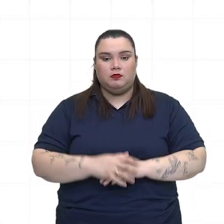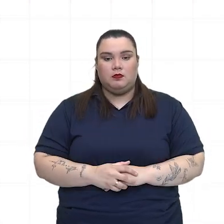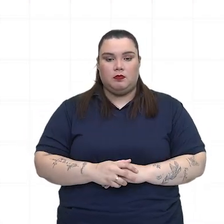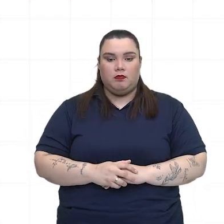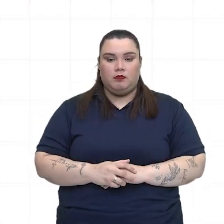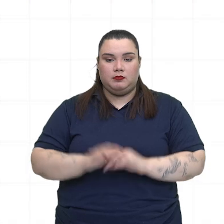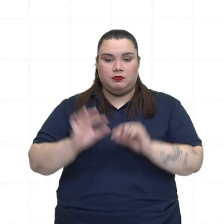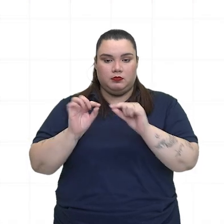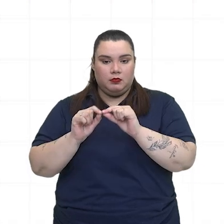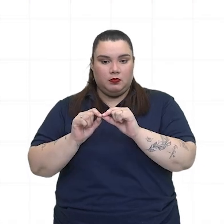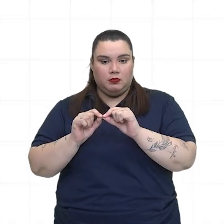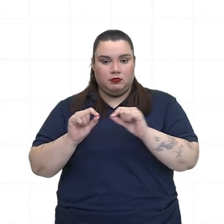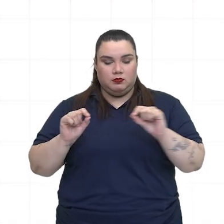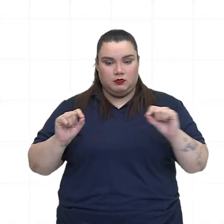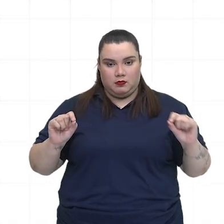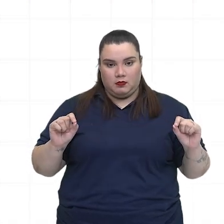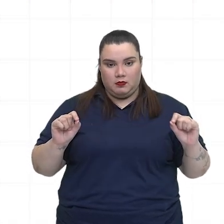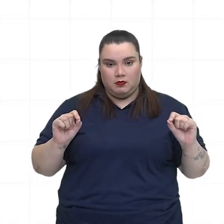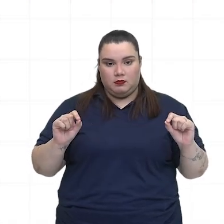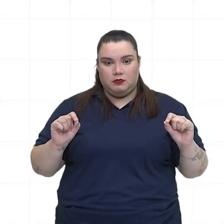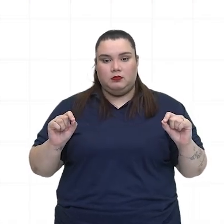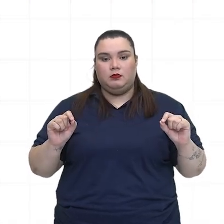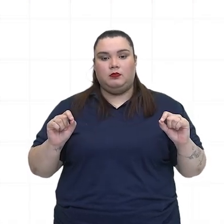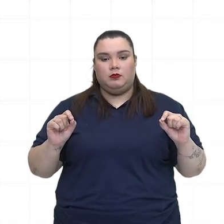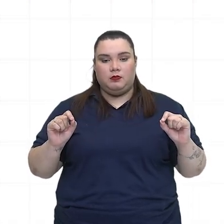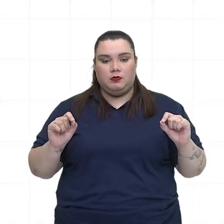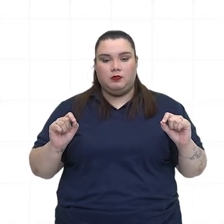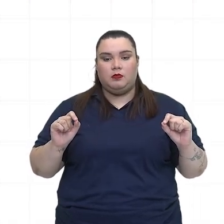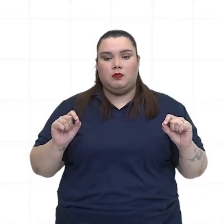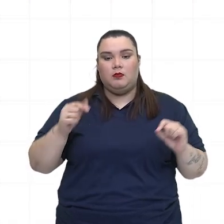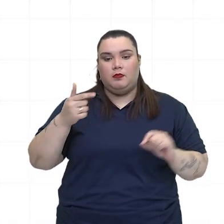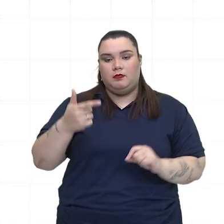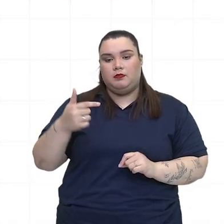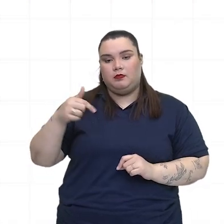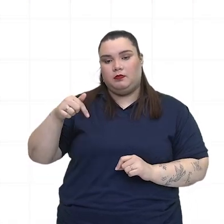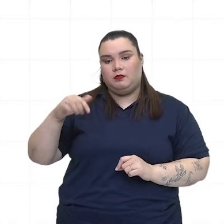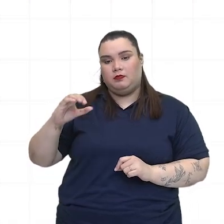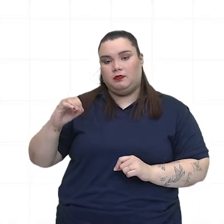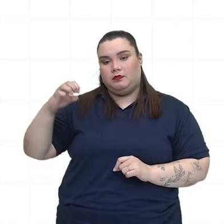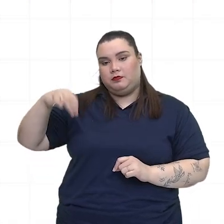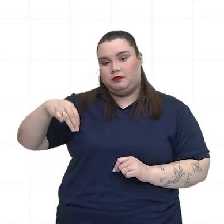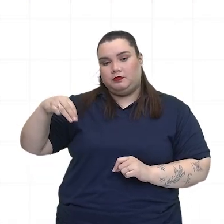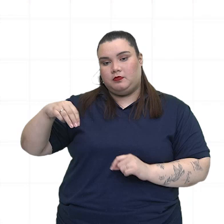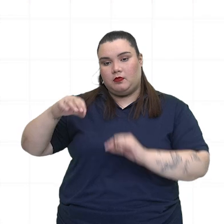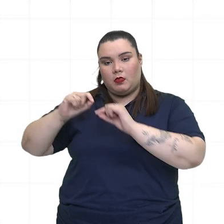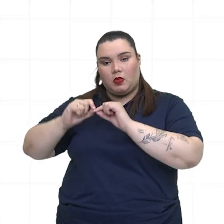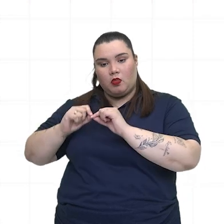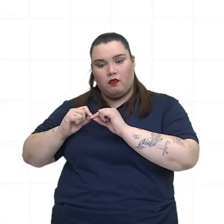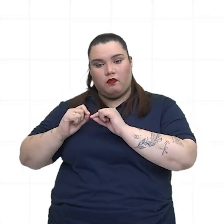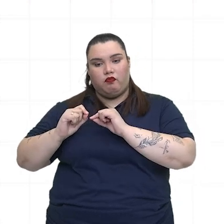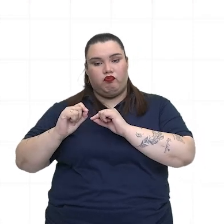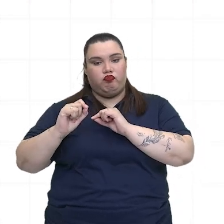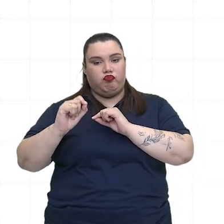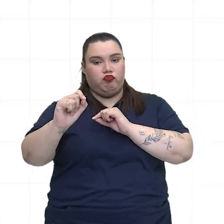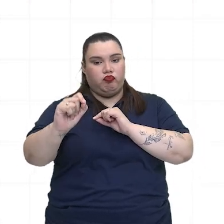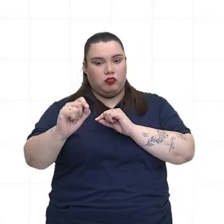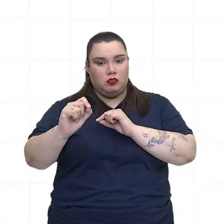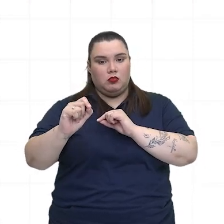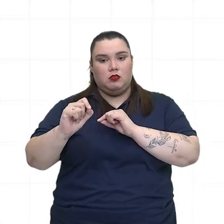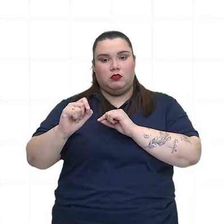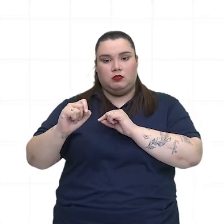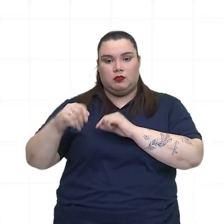aqui dos dois juntos, né, é 270 metros. E o comprimento aqui, né, onde passa a